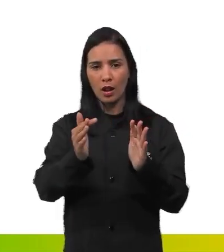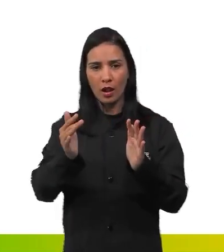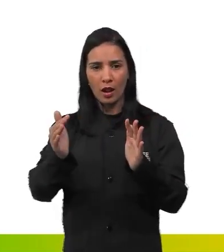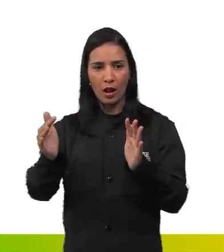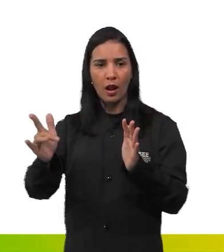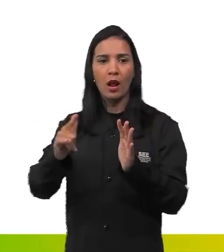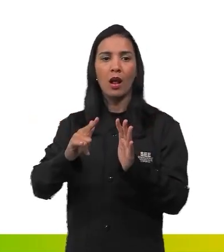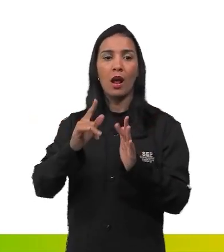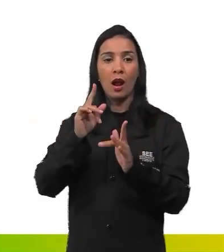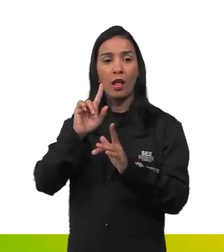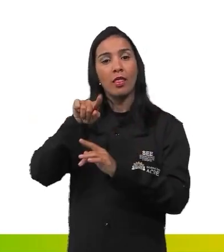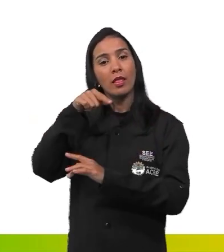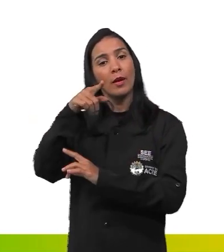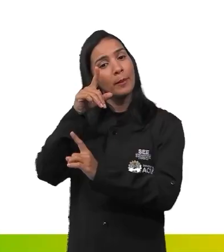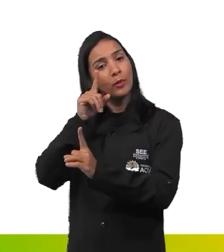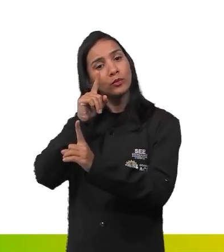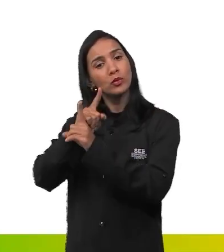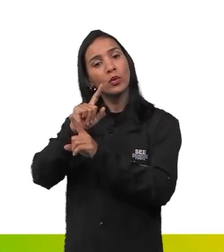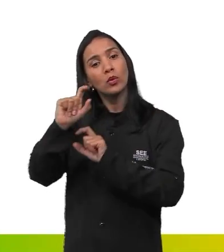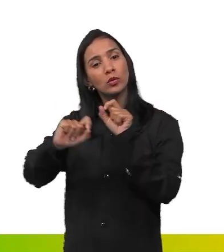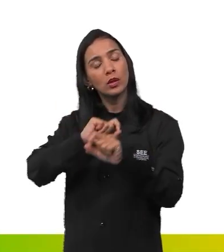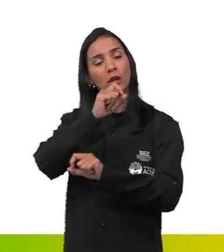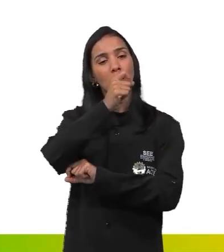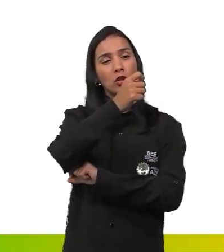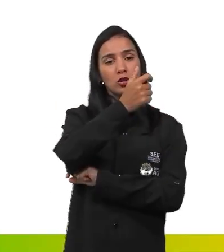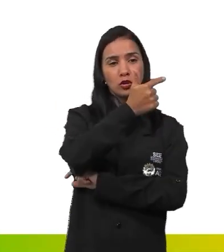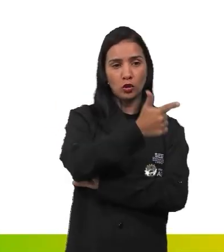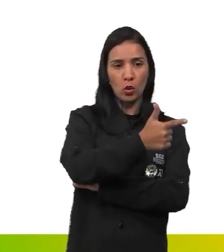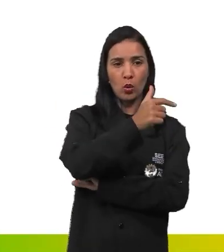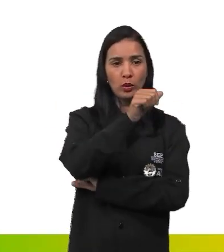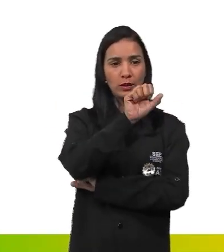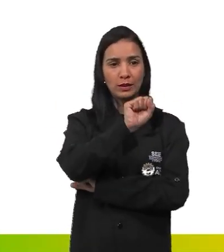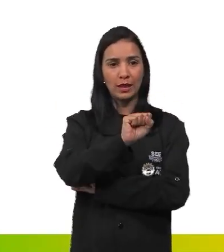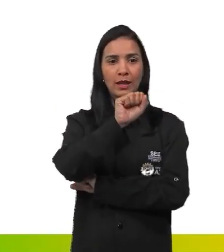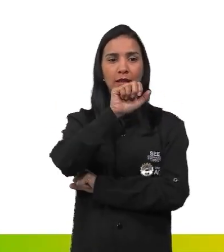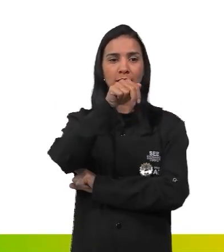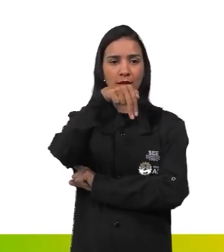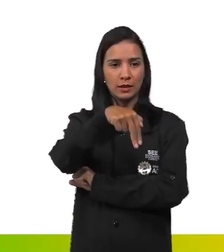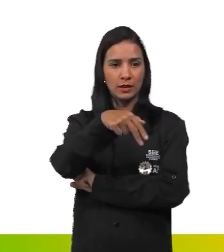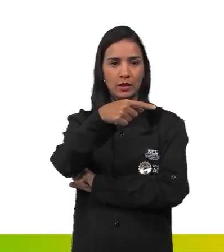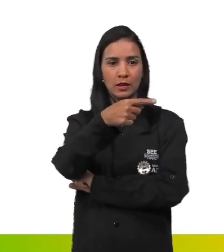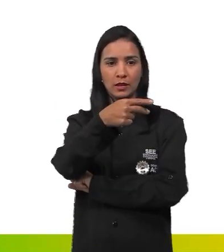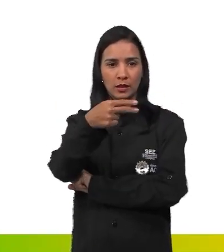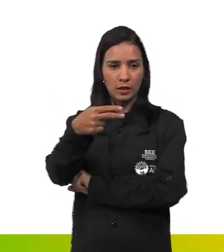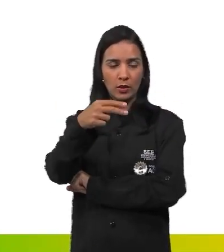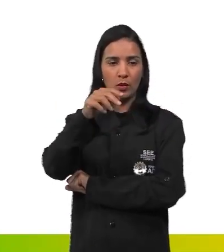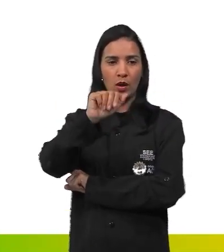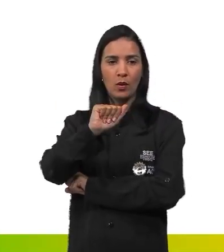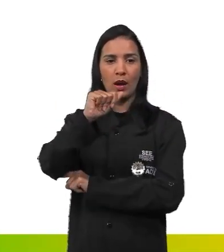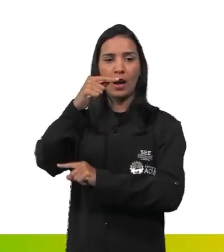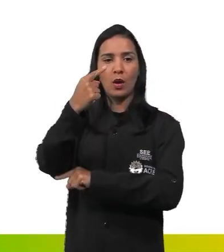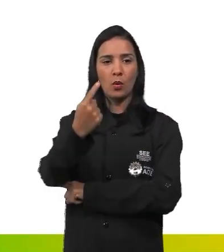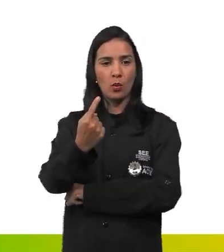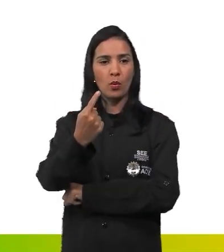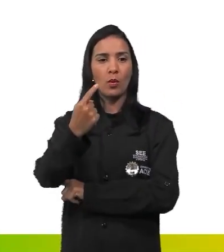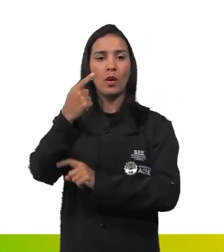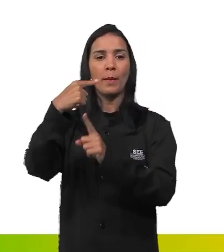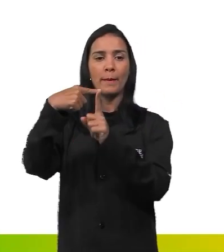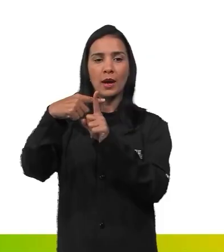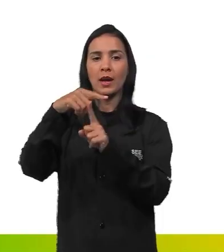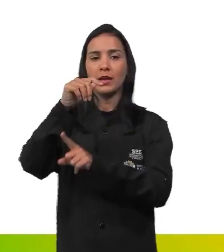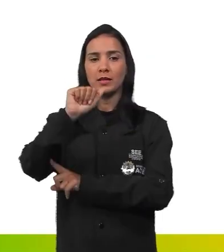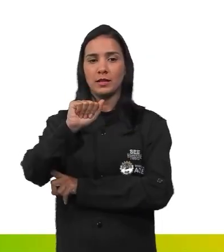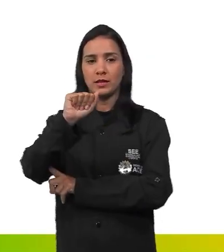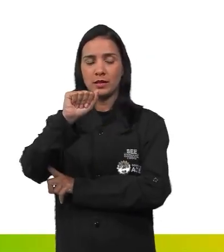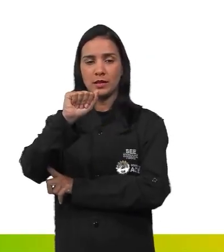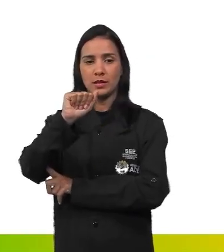ter aqui 2SN igual a A1 mais AN e a